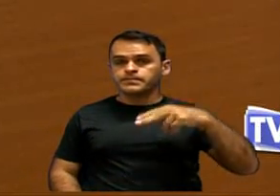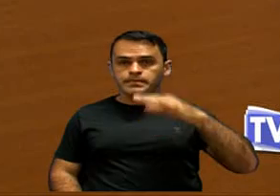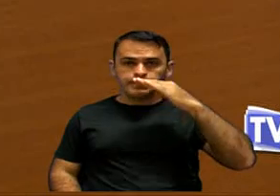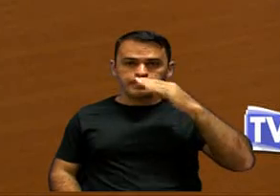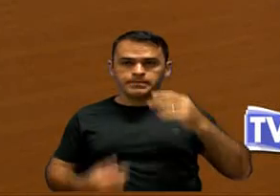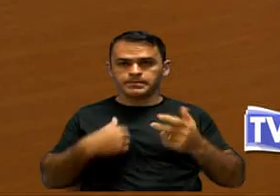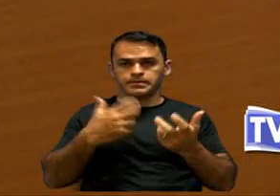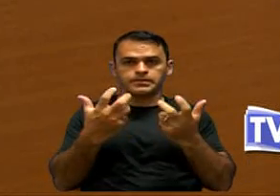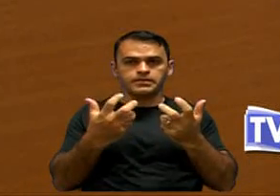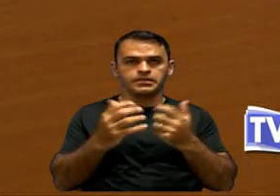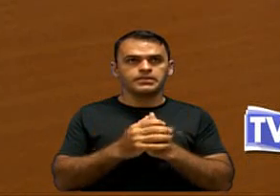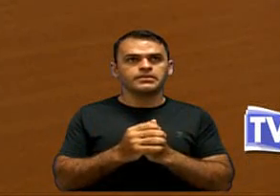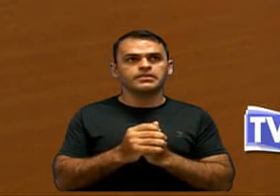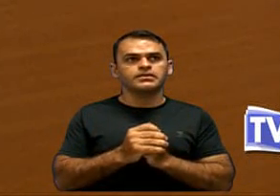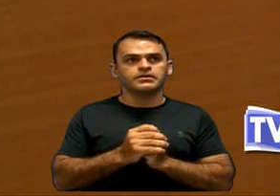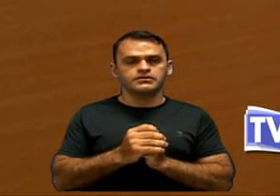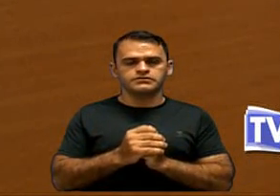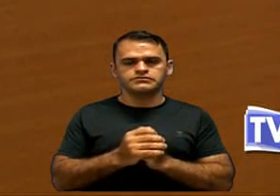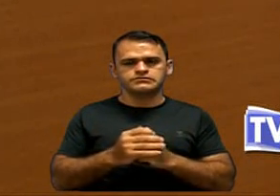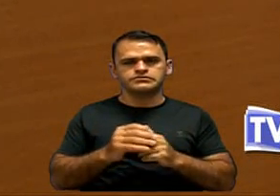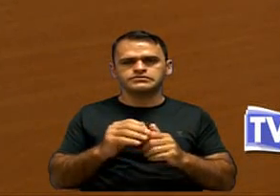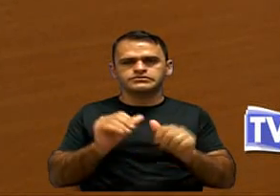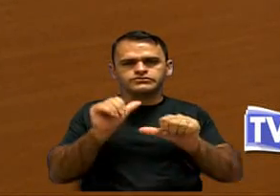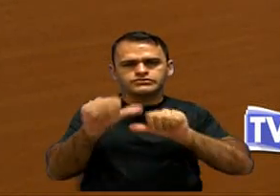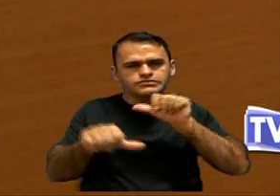eu quero só consertar aqui